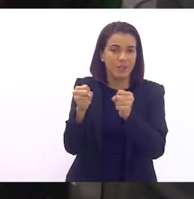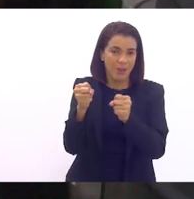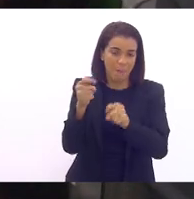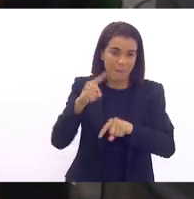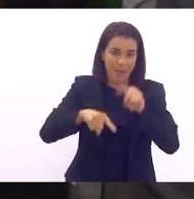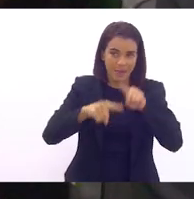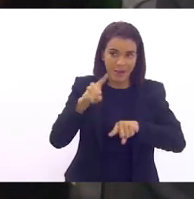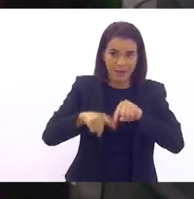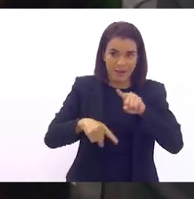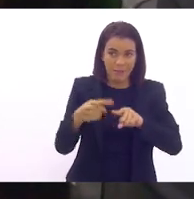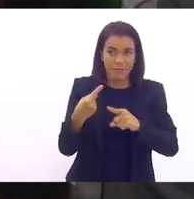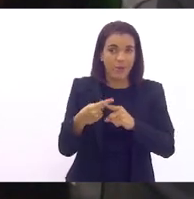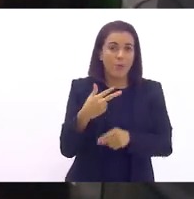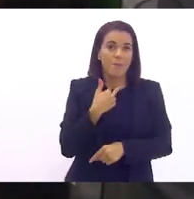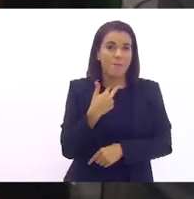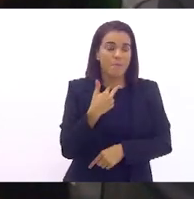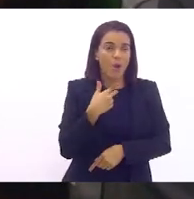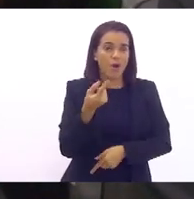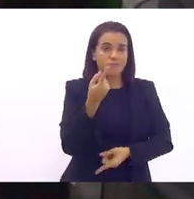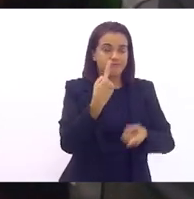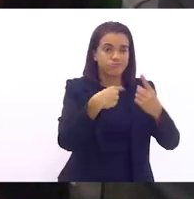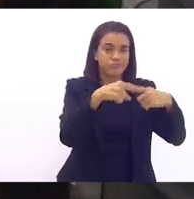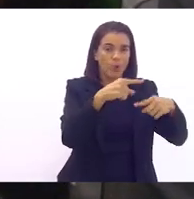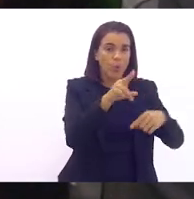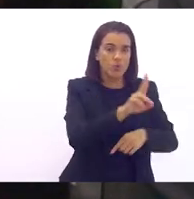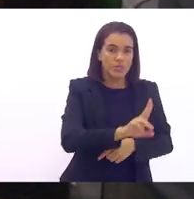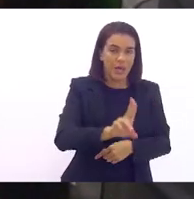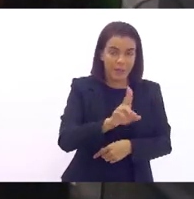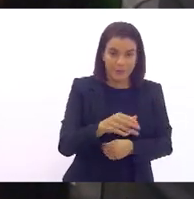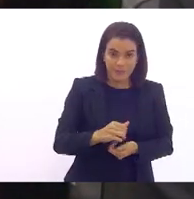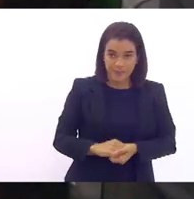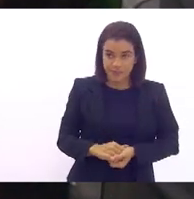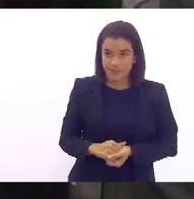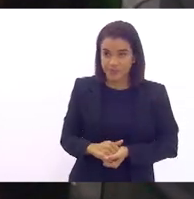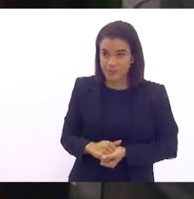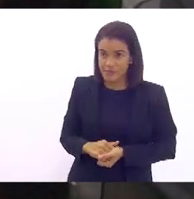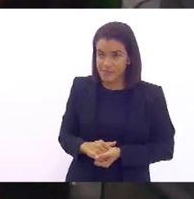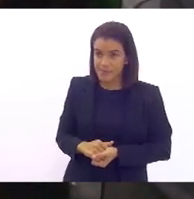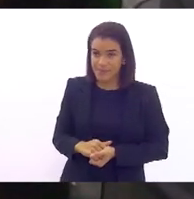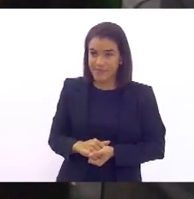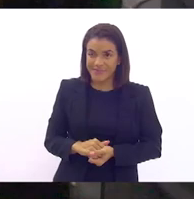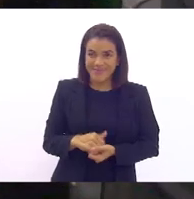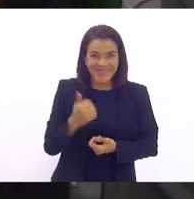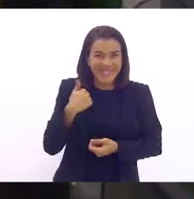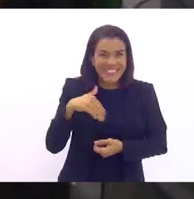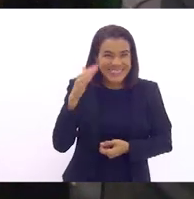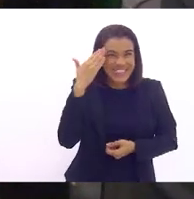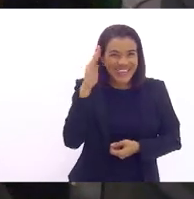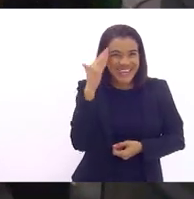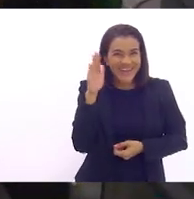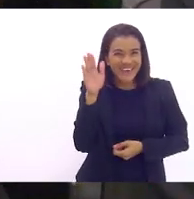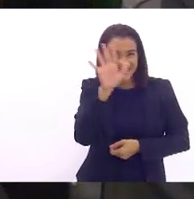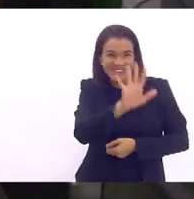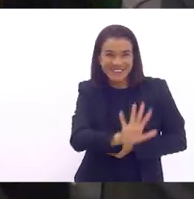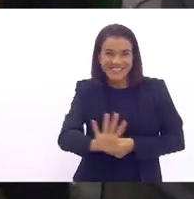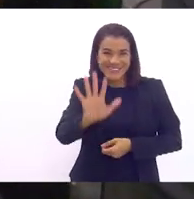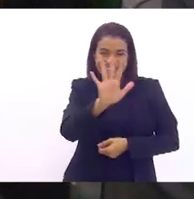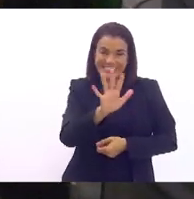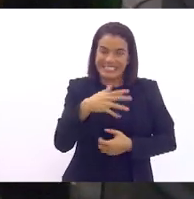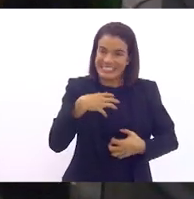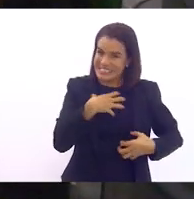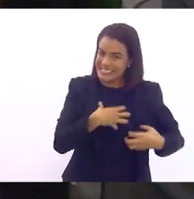que você reuse carga que foi desviada então Eh é uma situação meio eh